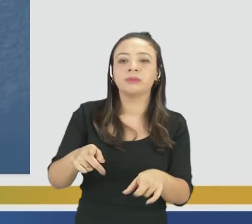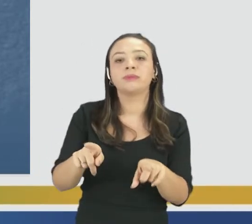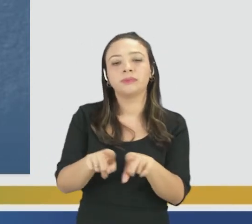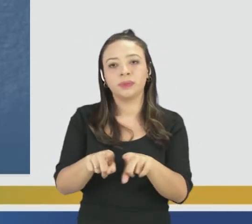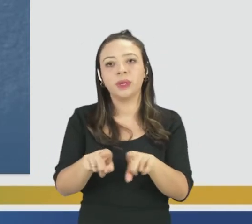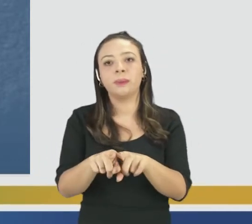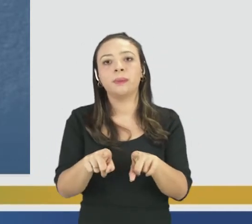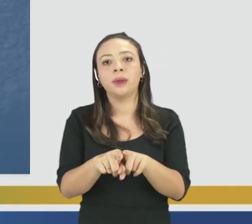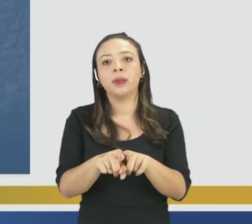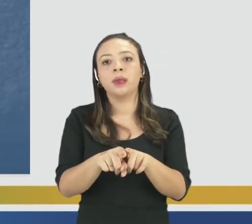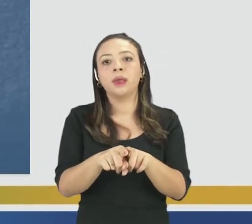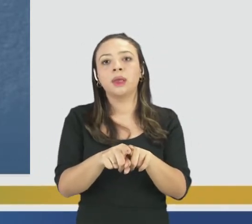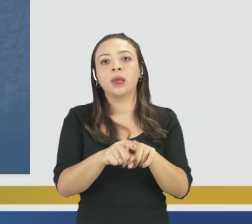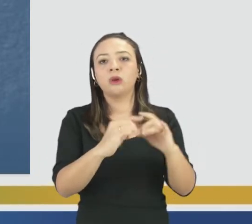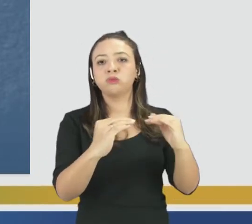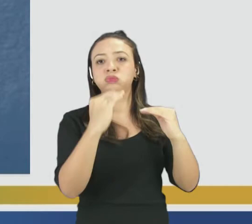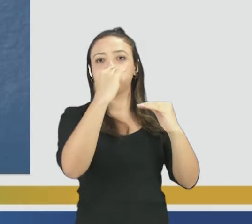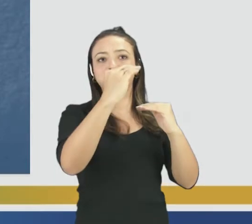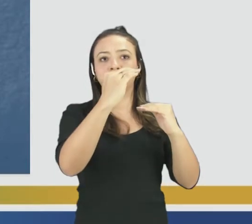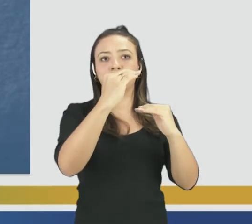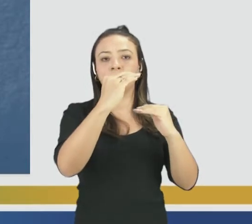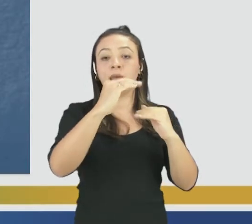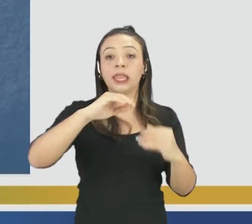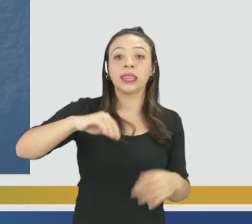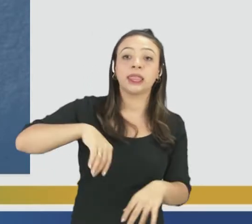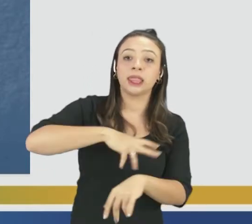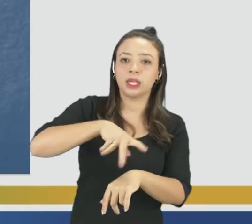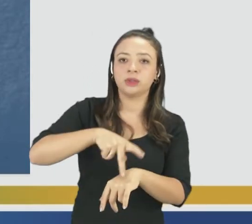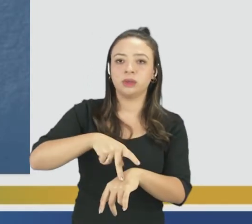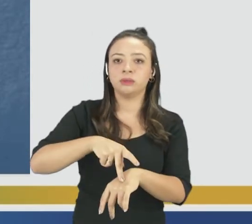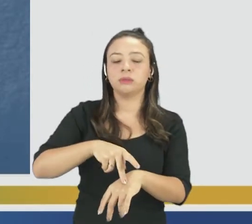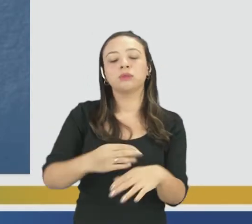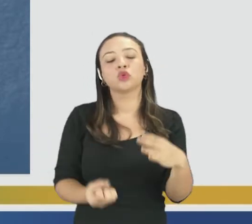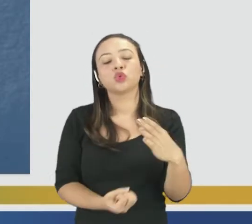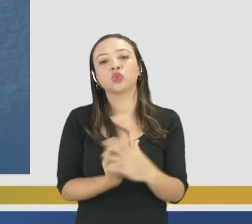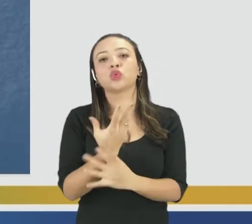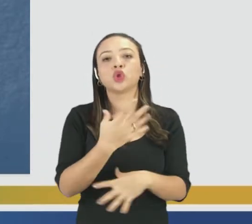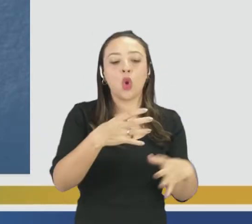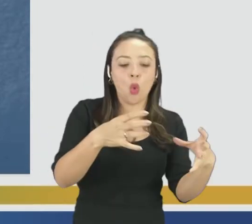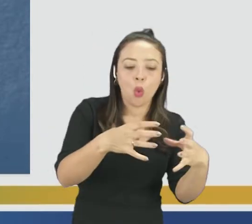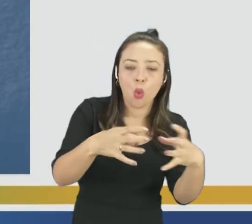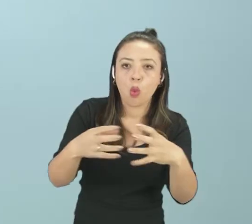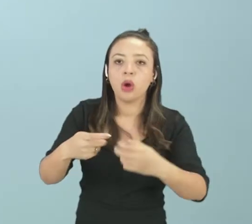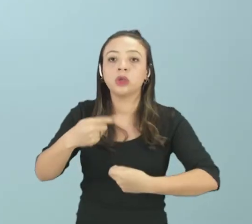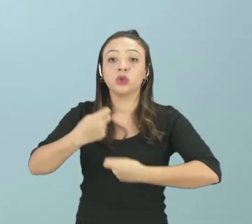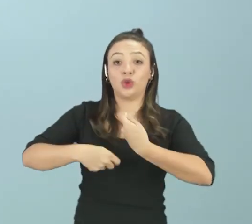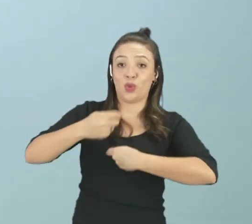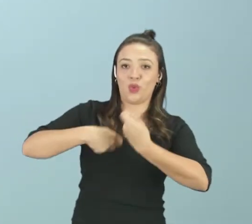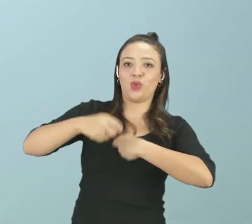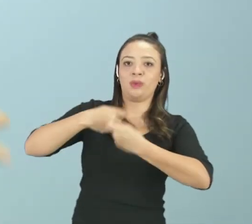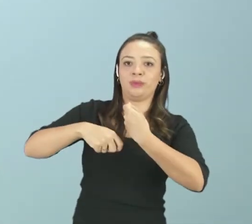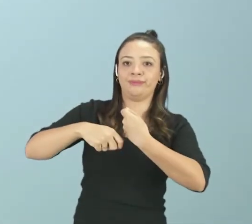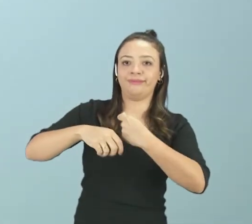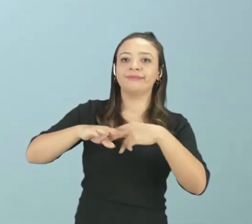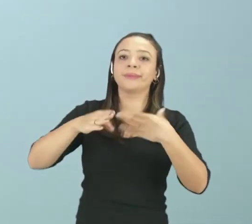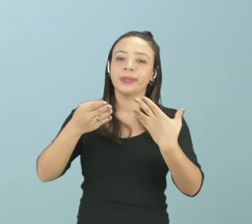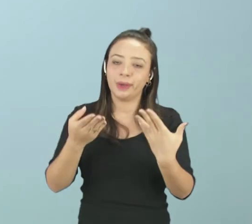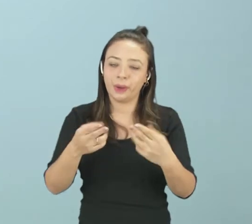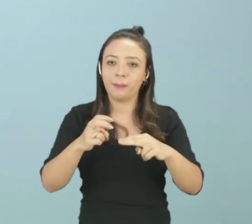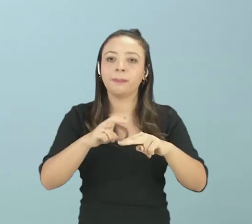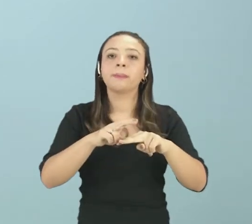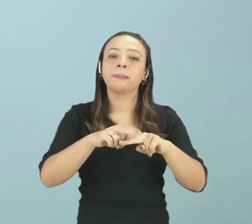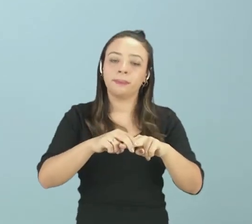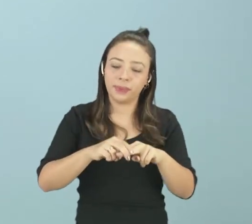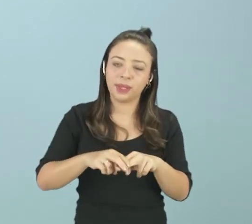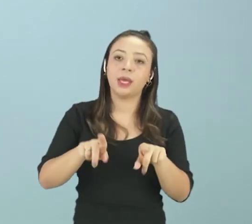soberania Nacional como são criados os blocos econômicos inevitavelmente é preciso romper com a